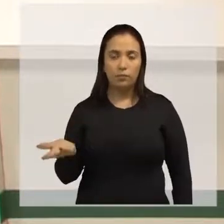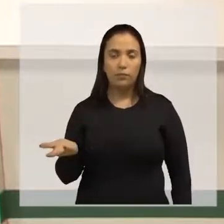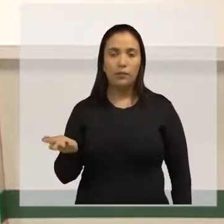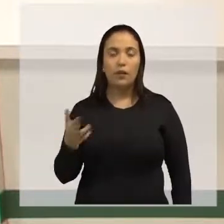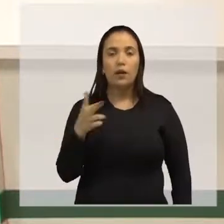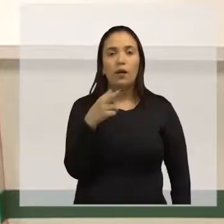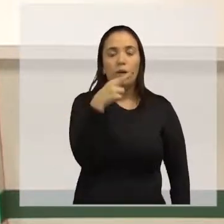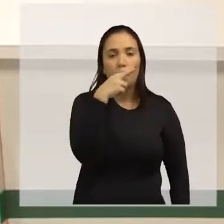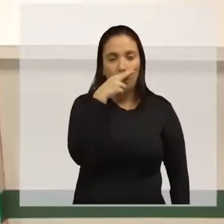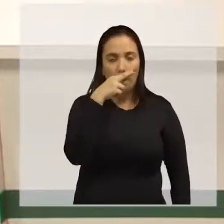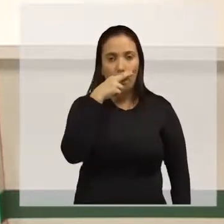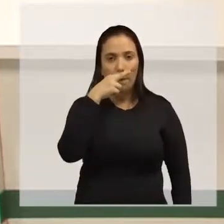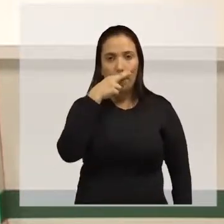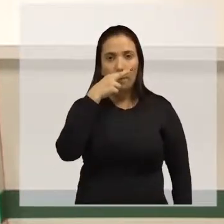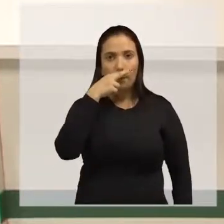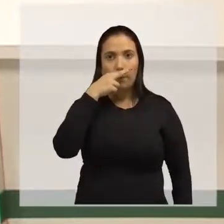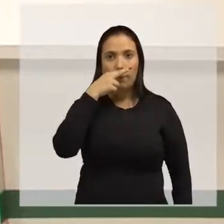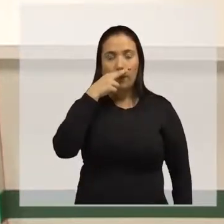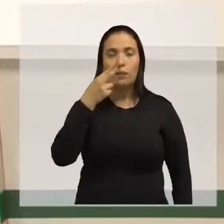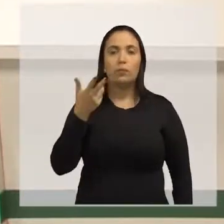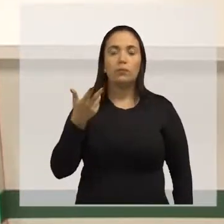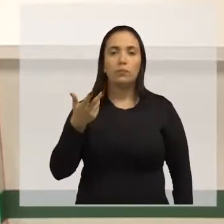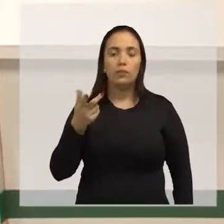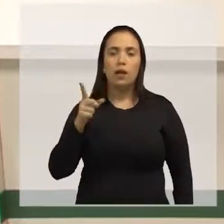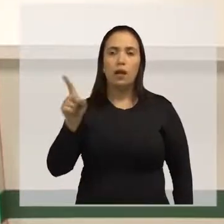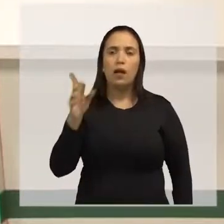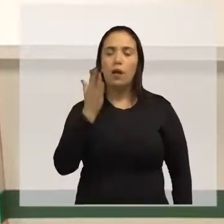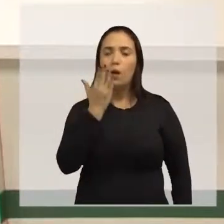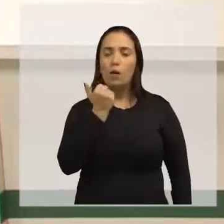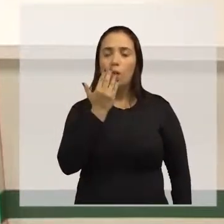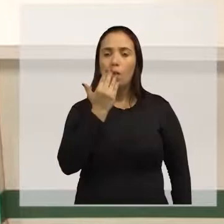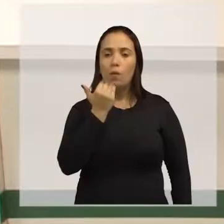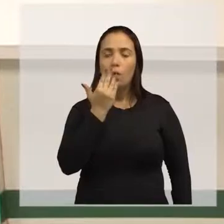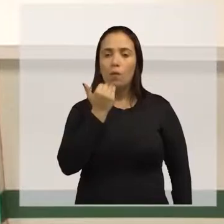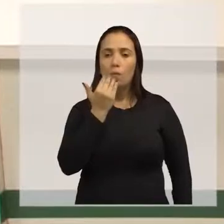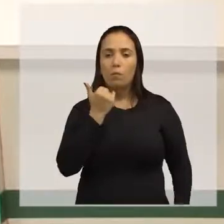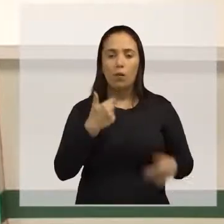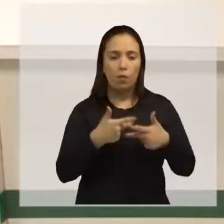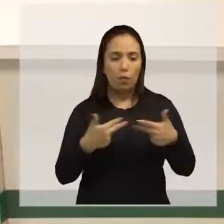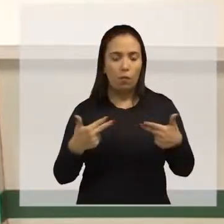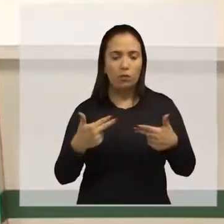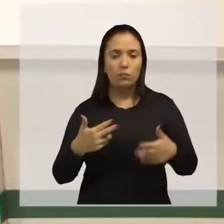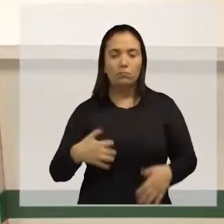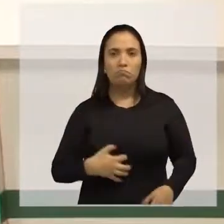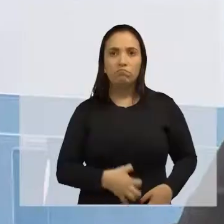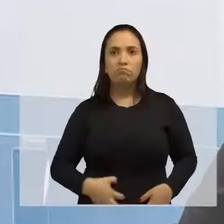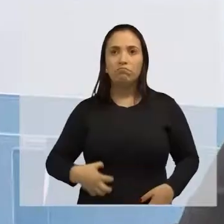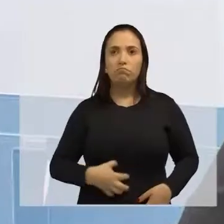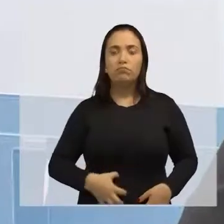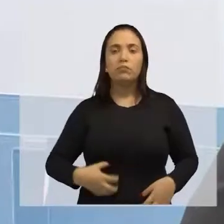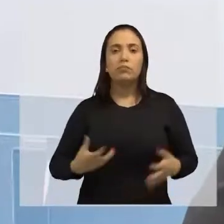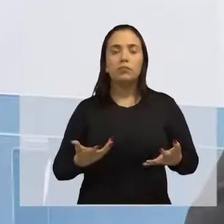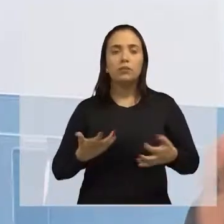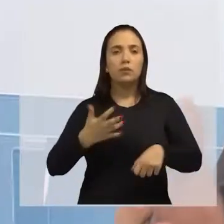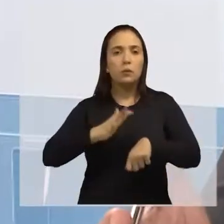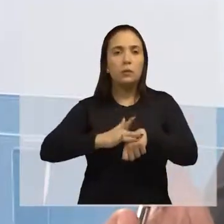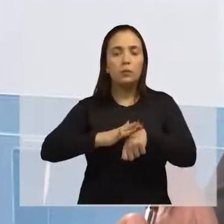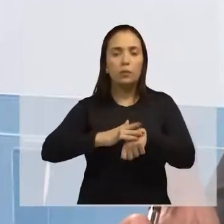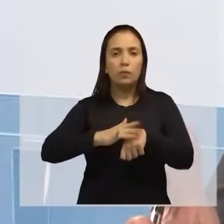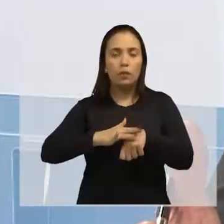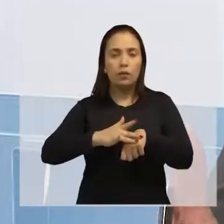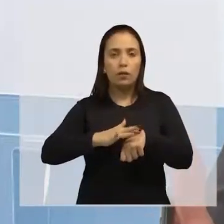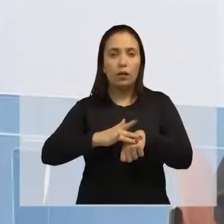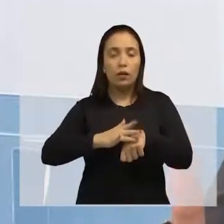o fenômeno, comeu uma panelada, não sei o que foi, e adoeceu na final, né? E todo mundo achou que a